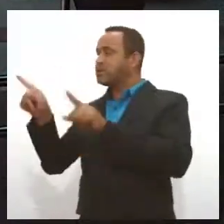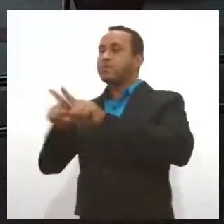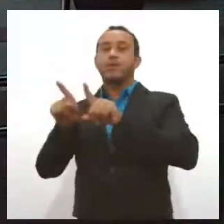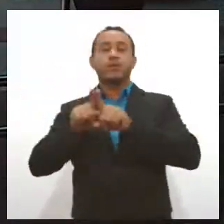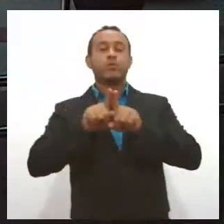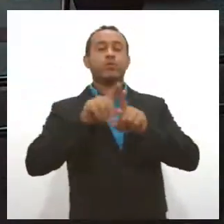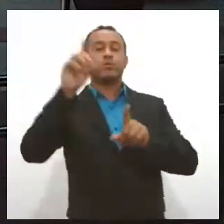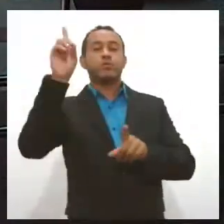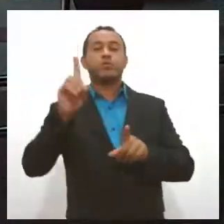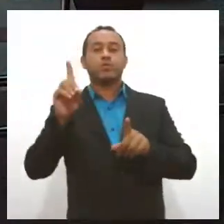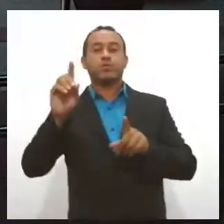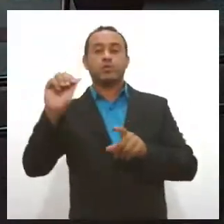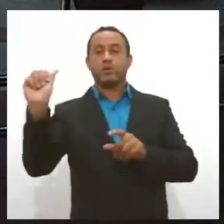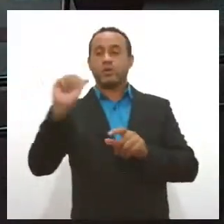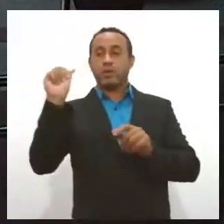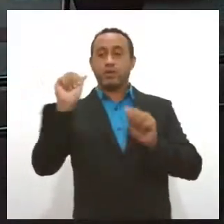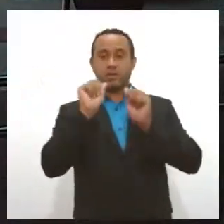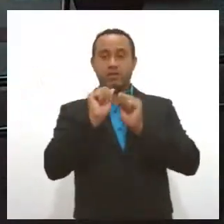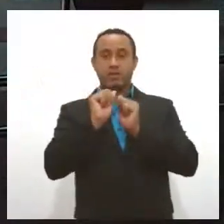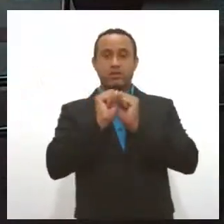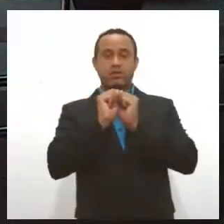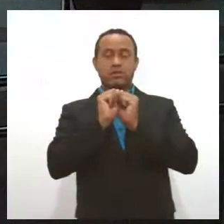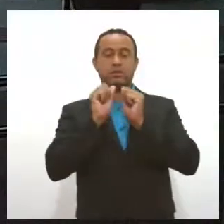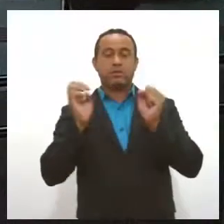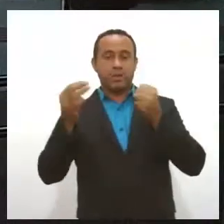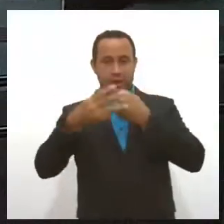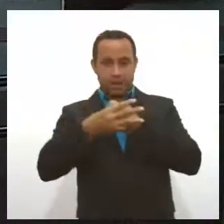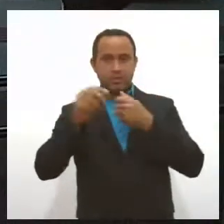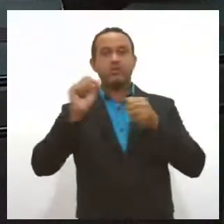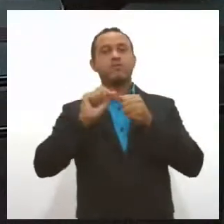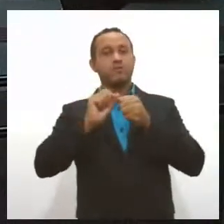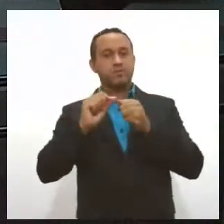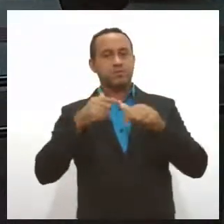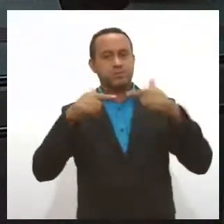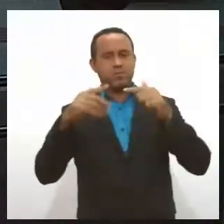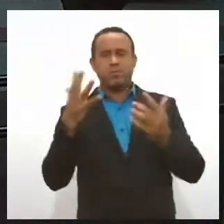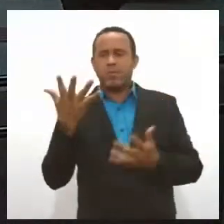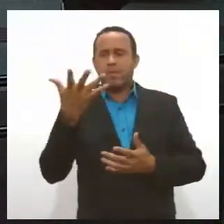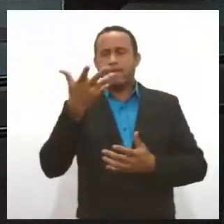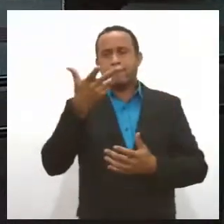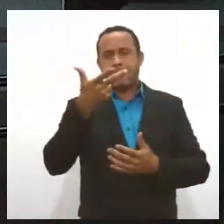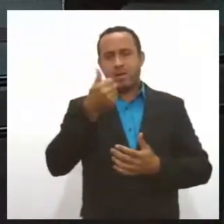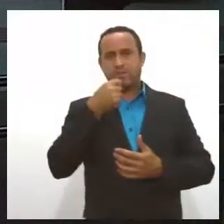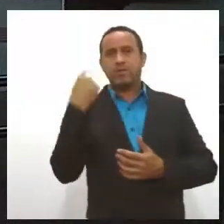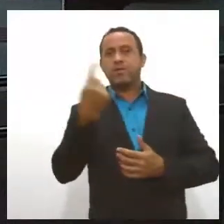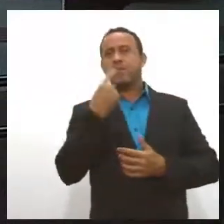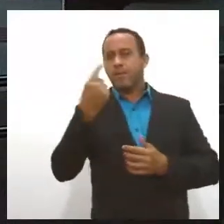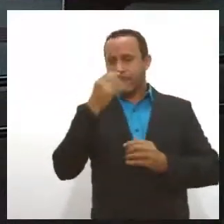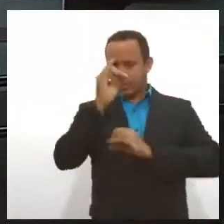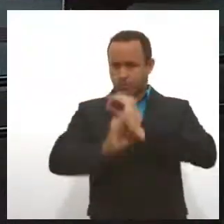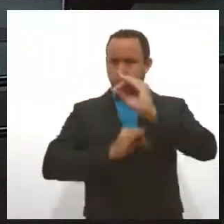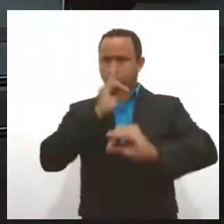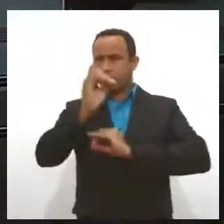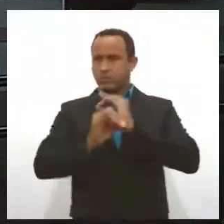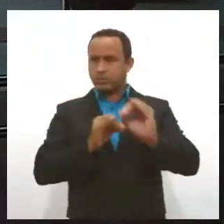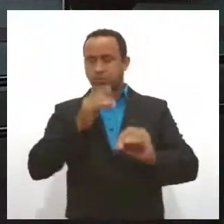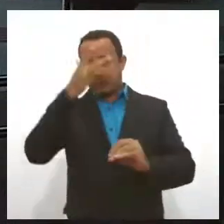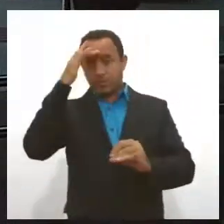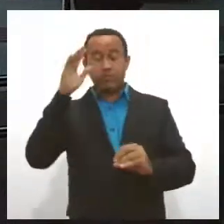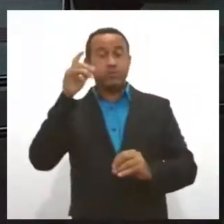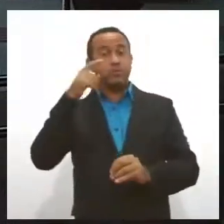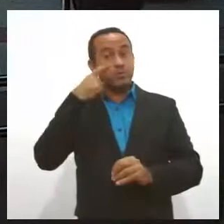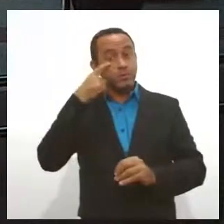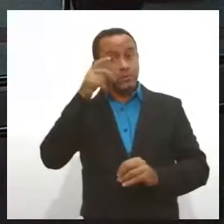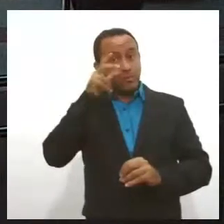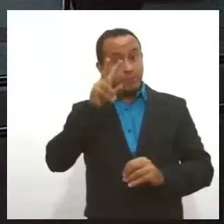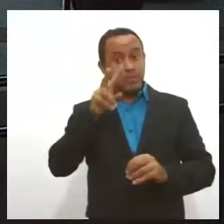da agência Alese, fazendo esse trabalho maravilhoso, dando essas explicações para os nossos internautas e telespectadores. A